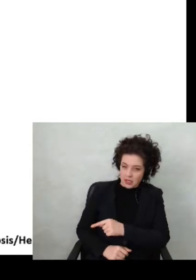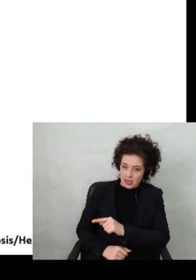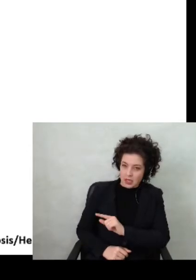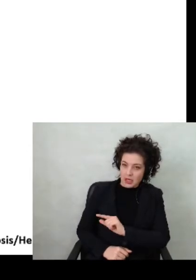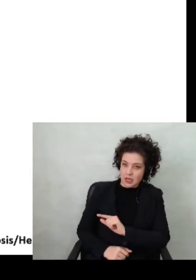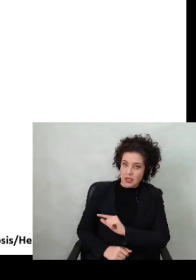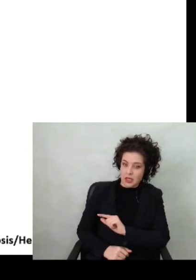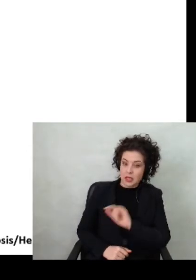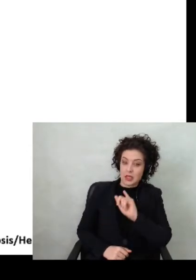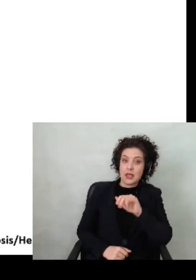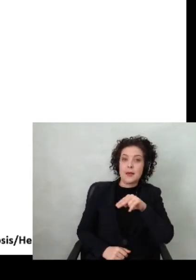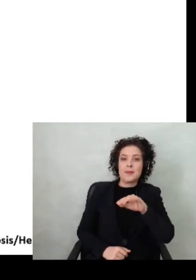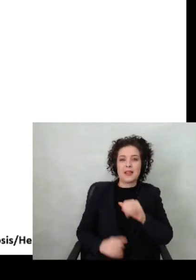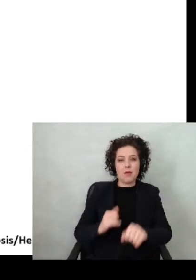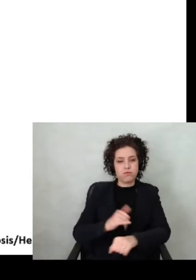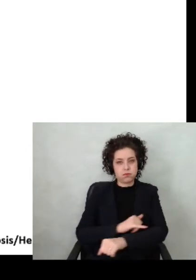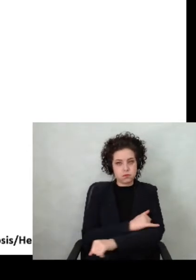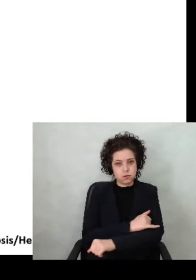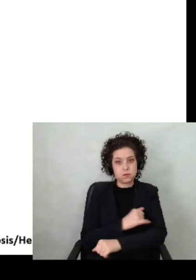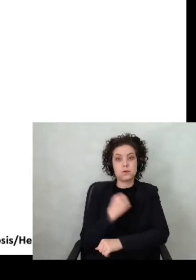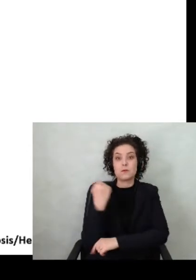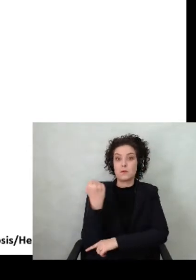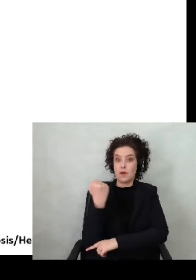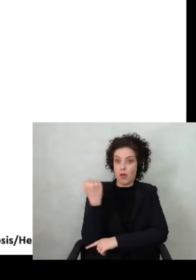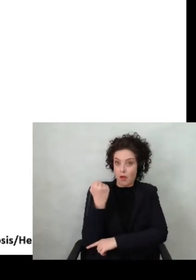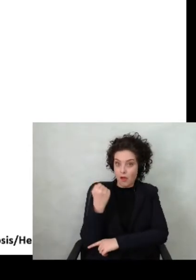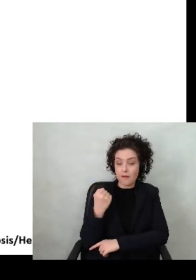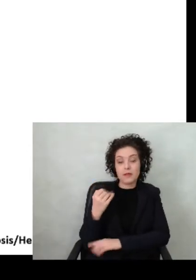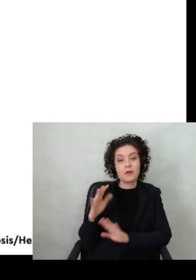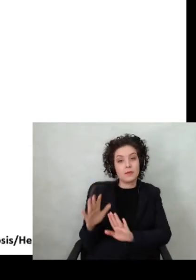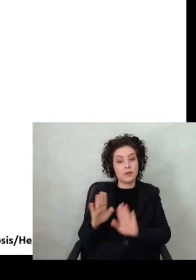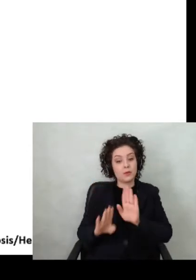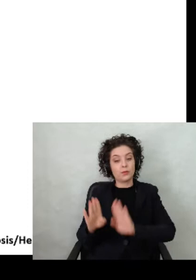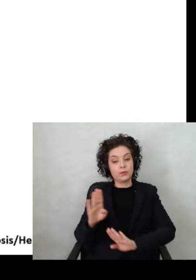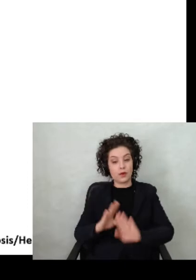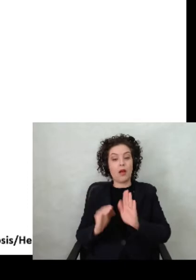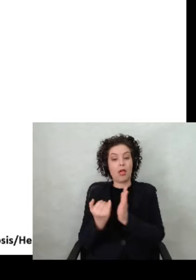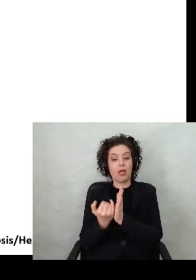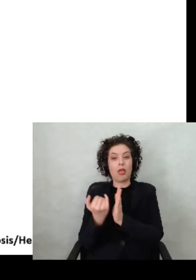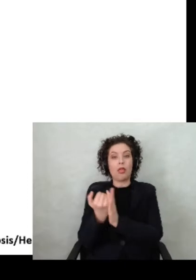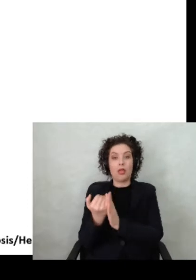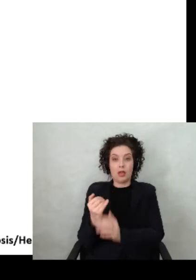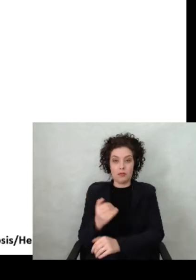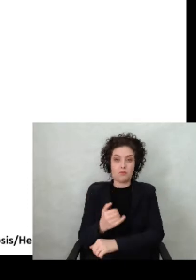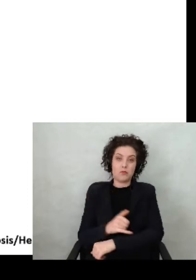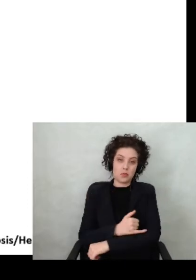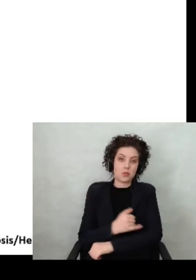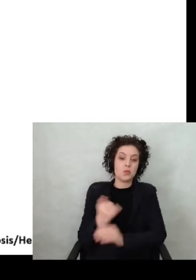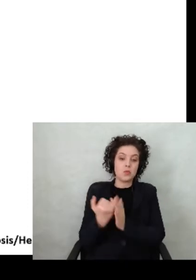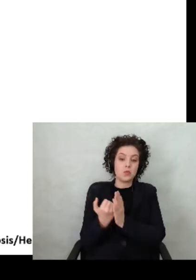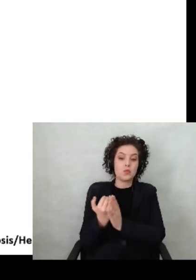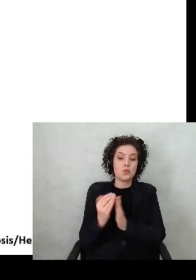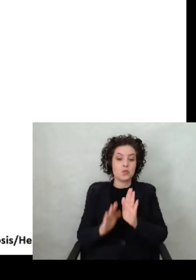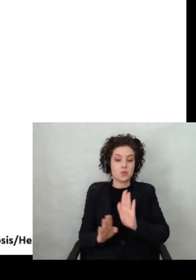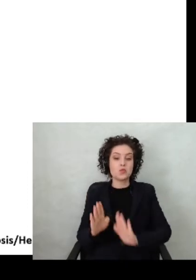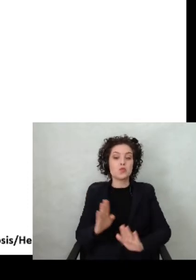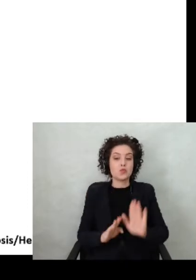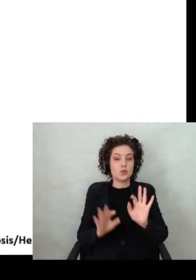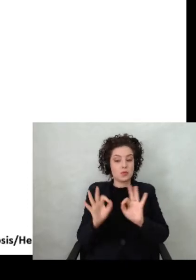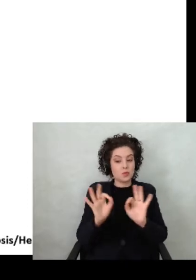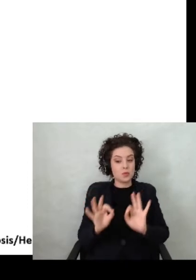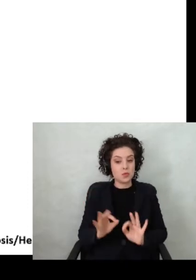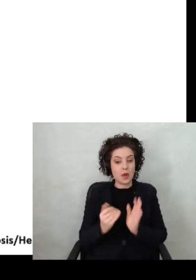IMC, né, obesos graves, né, e peso elevado, eles devem ter a sua dose de enoxaparina corrigida para cima,